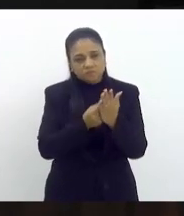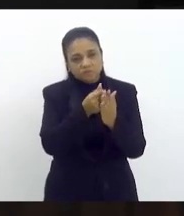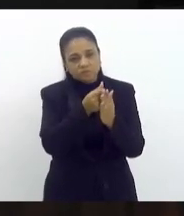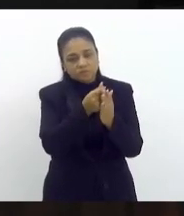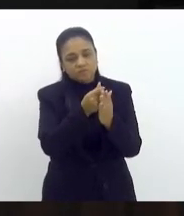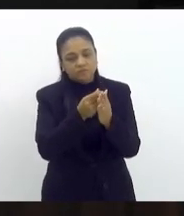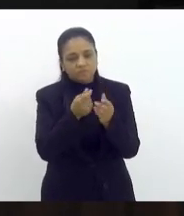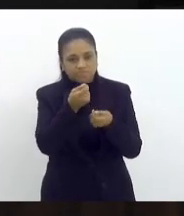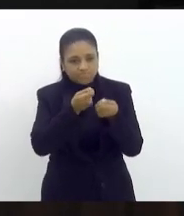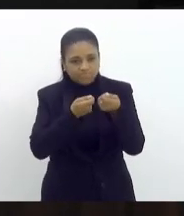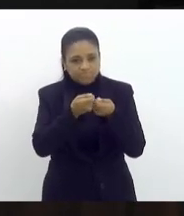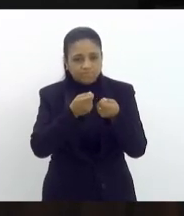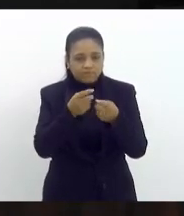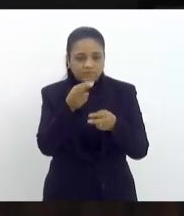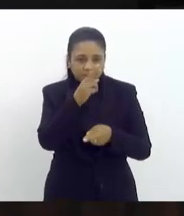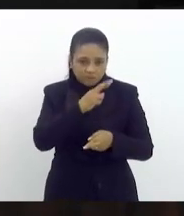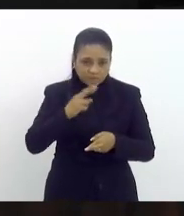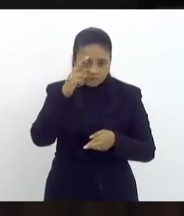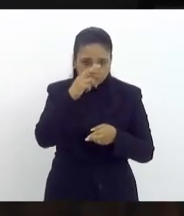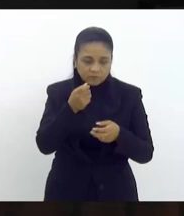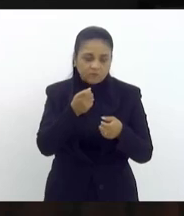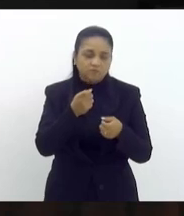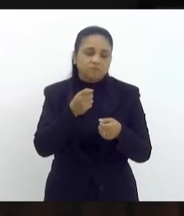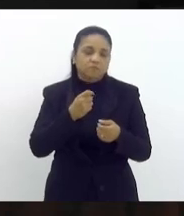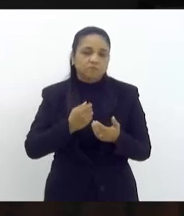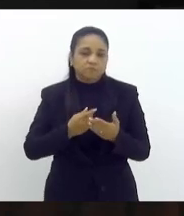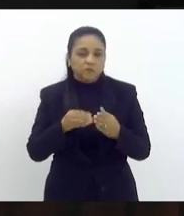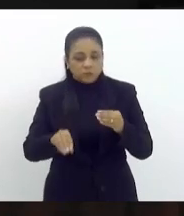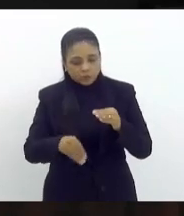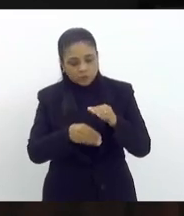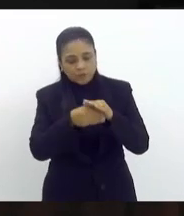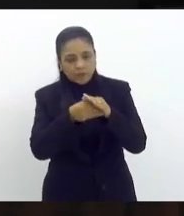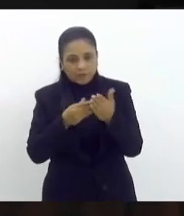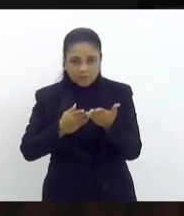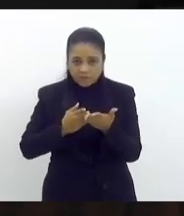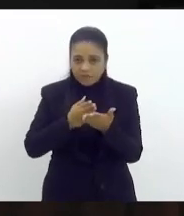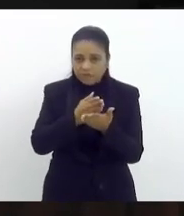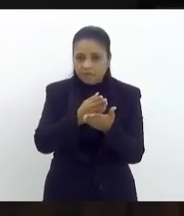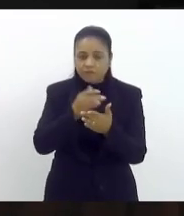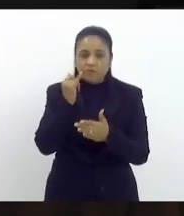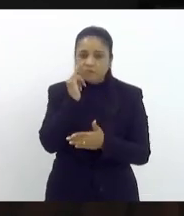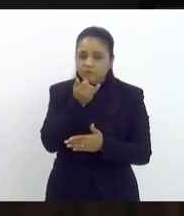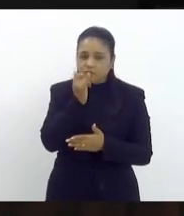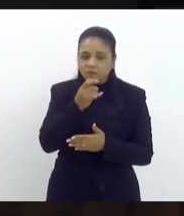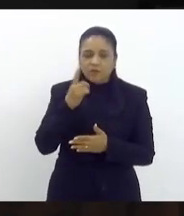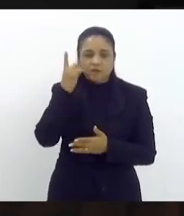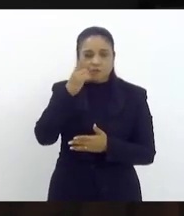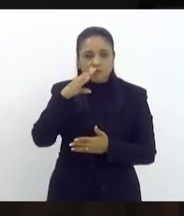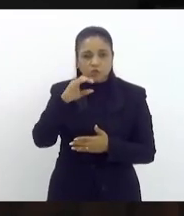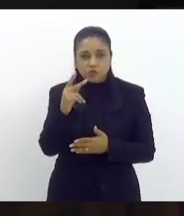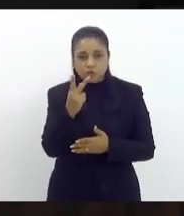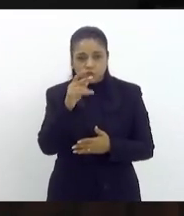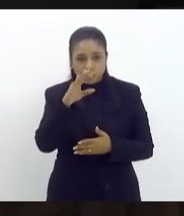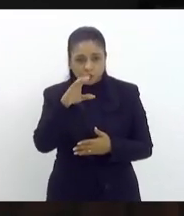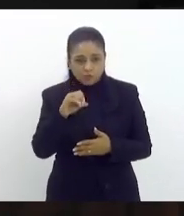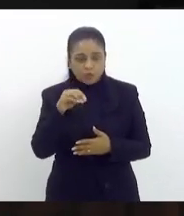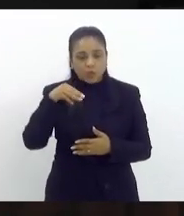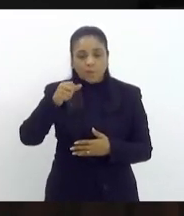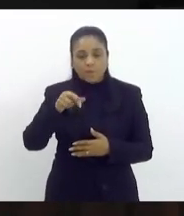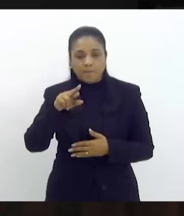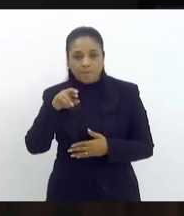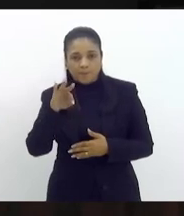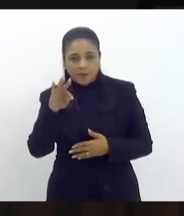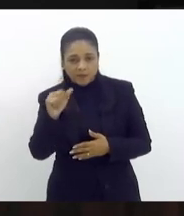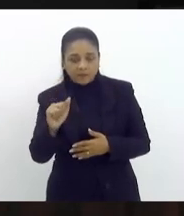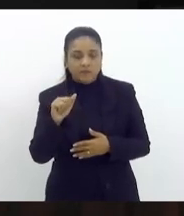finanças fiscalização financeira e controle favorável com emenda relatores deputado Chico Machado Marta Rocha